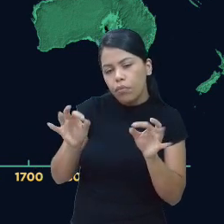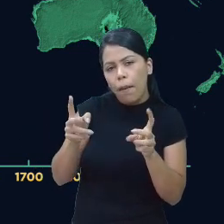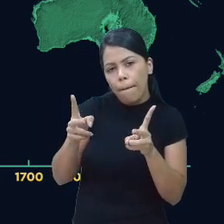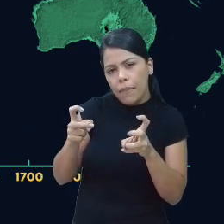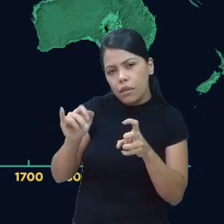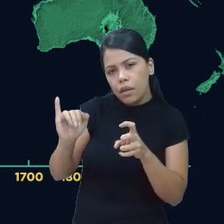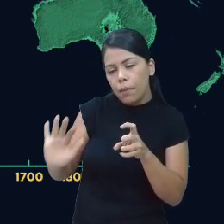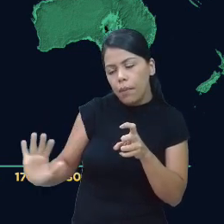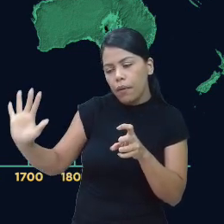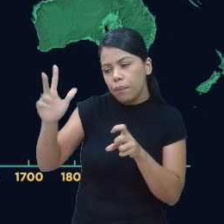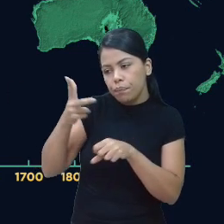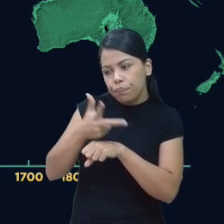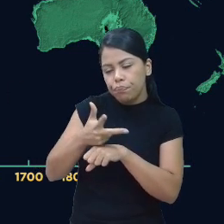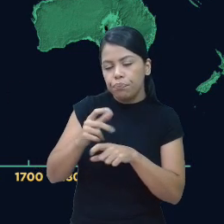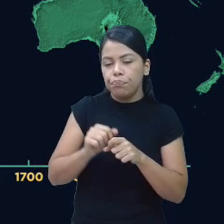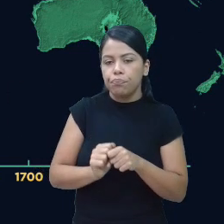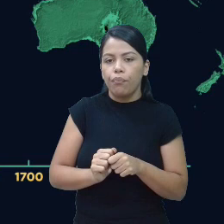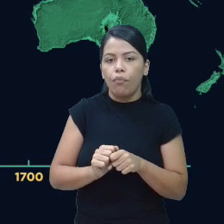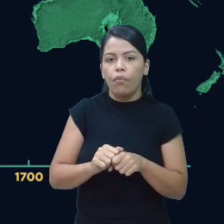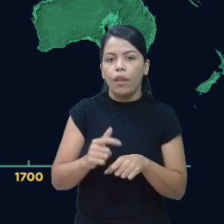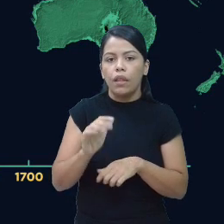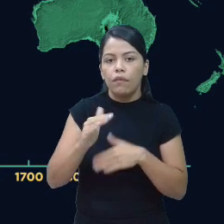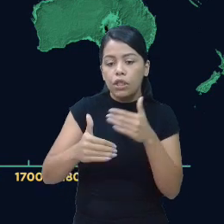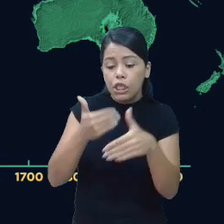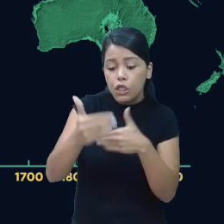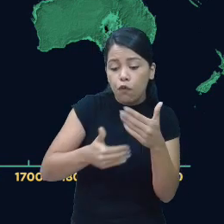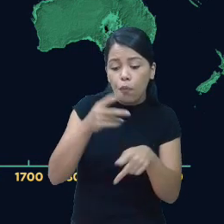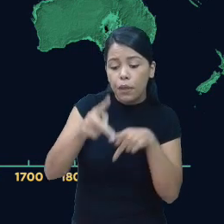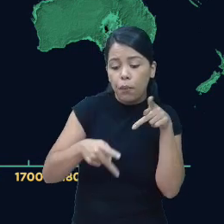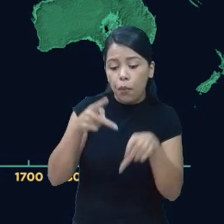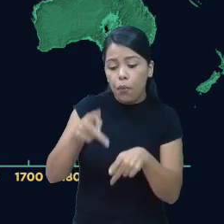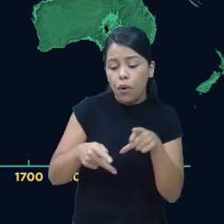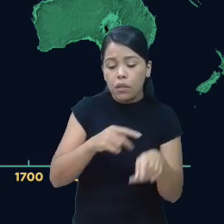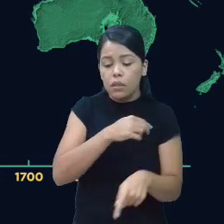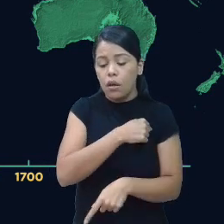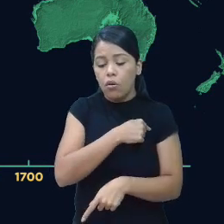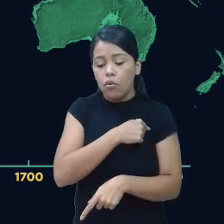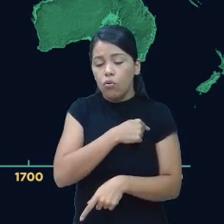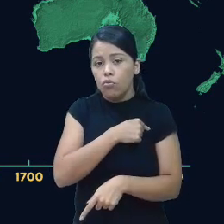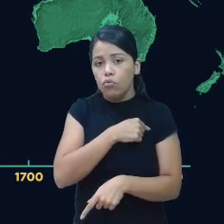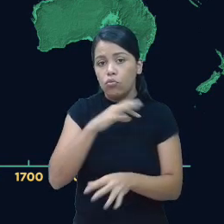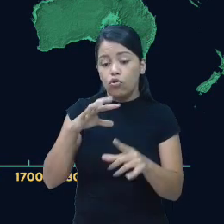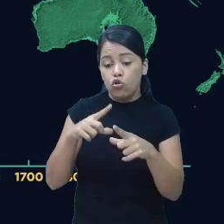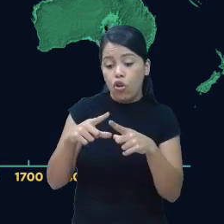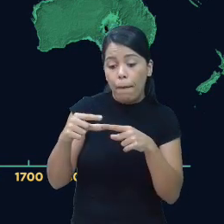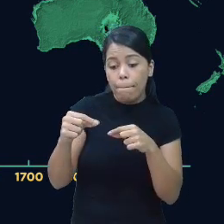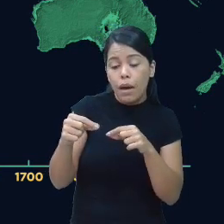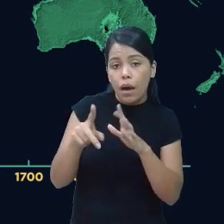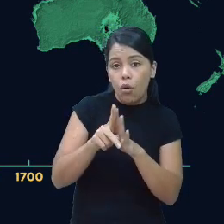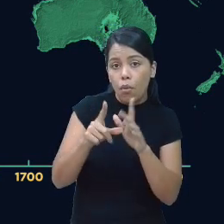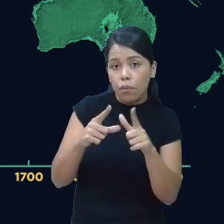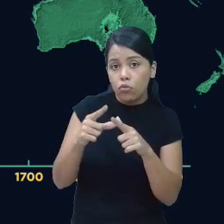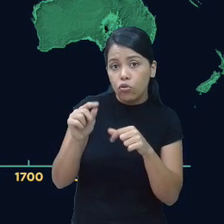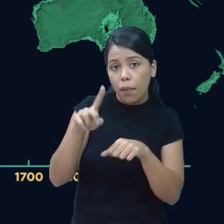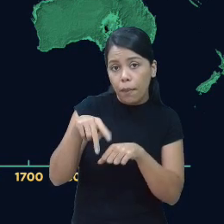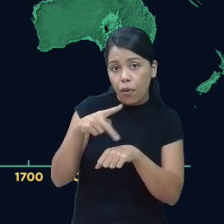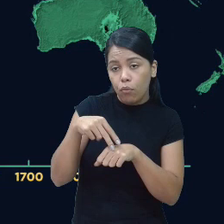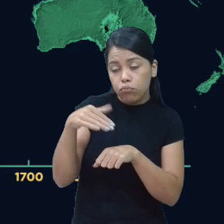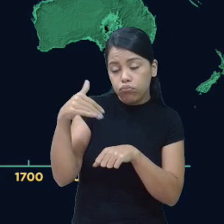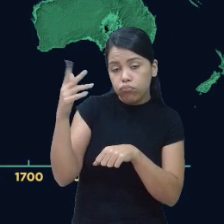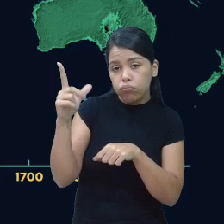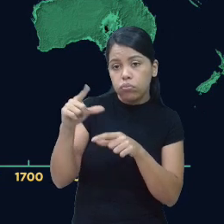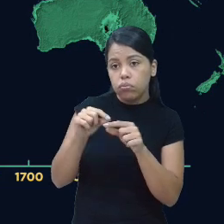Aqui o desenvolvimento da civilização japonesa chegou agora em 200 milhões, né? Então, ó, bastante tempo para isso